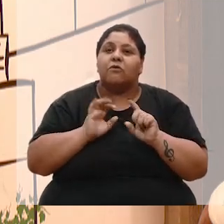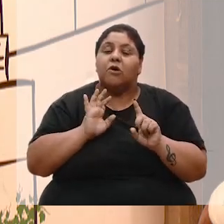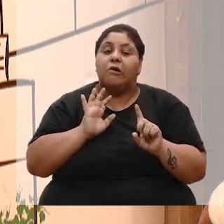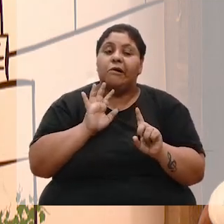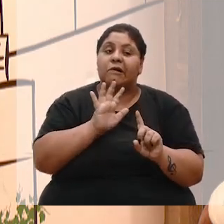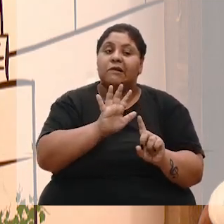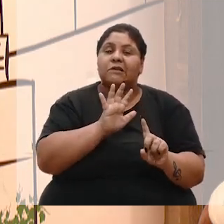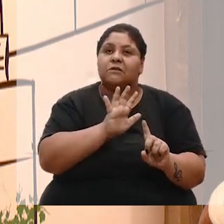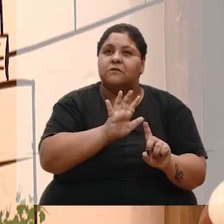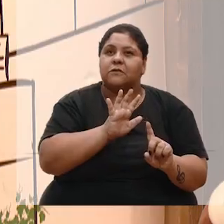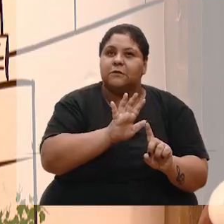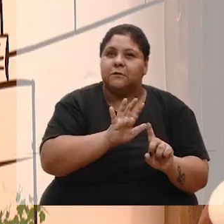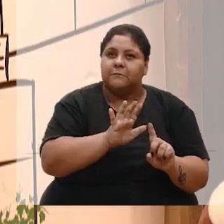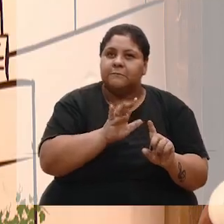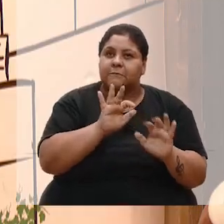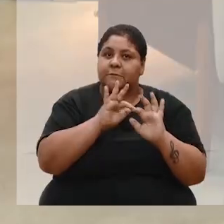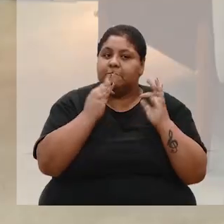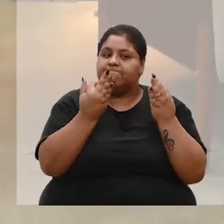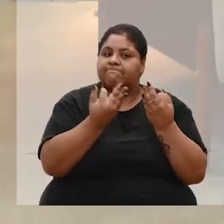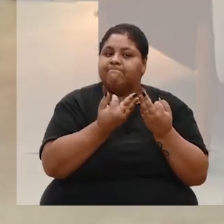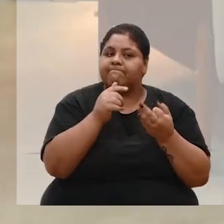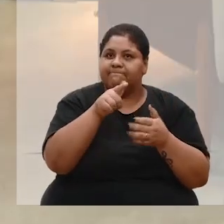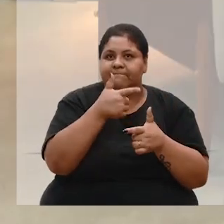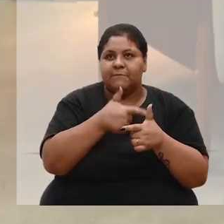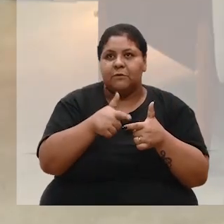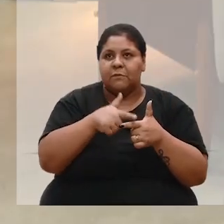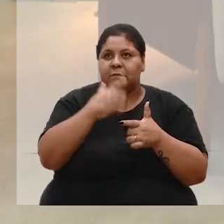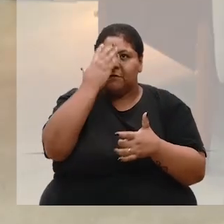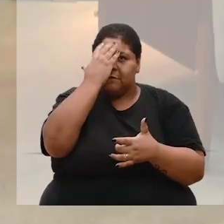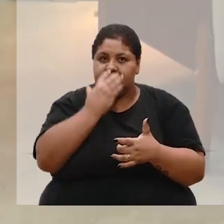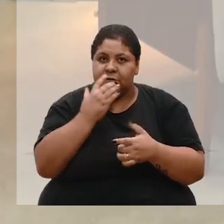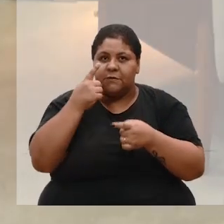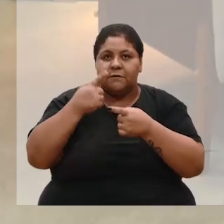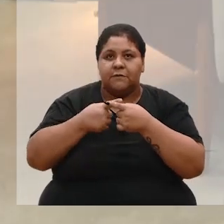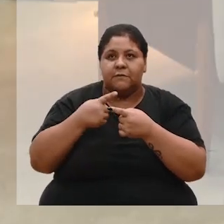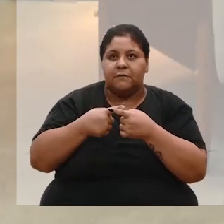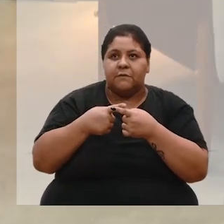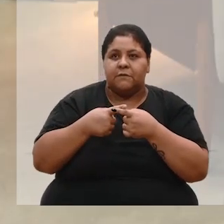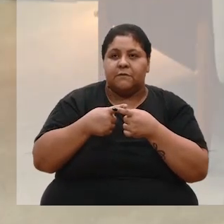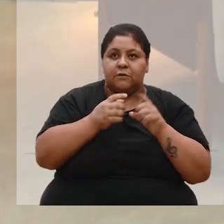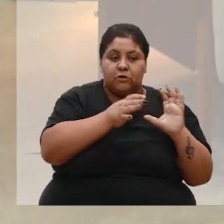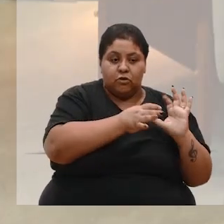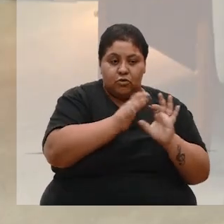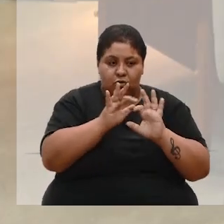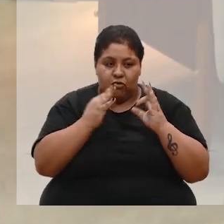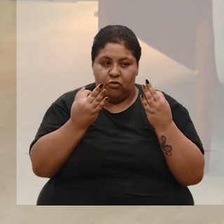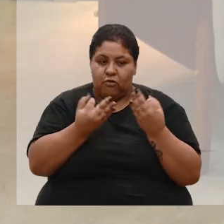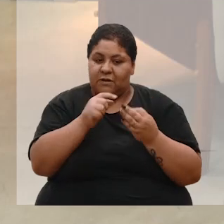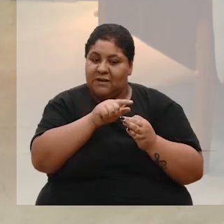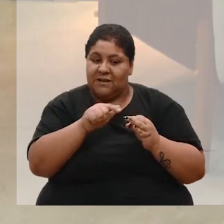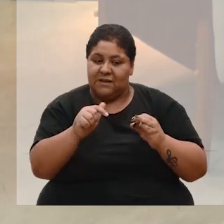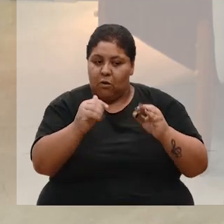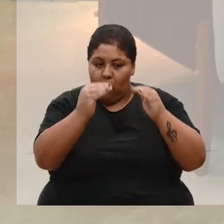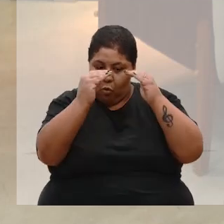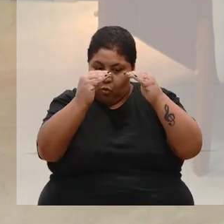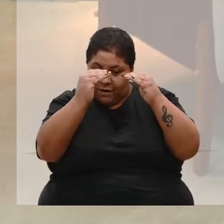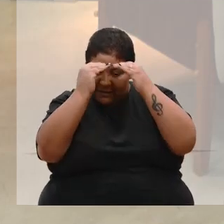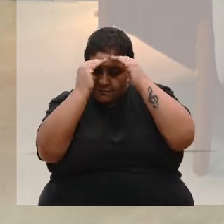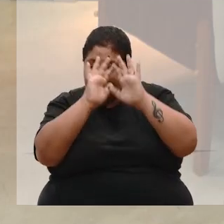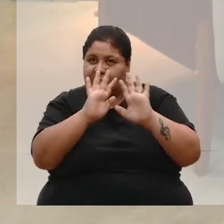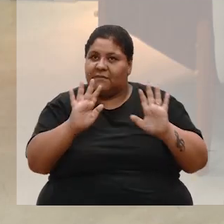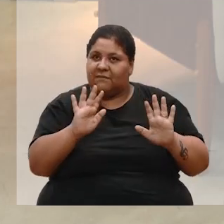na complexidade familiar? É um problema muito sério, porque a gente vem do contexto familiar que não respeita a